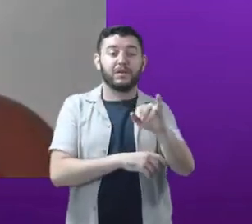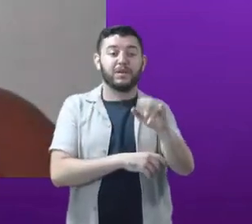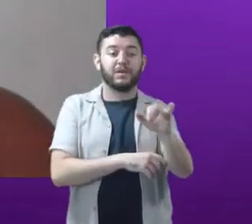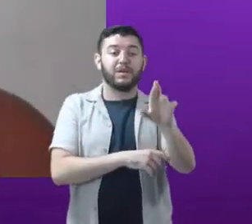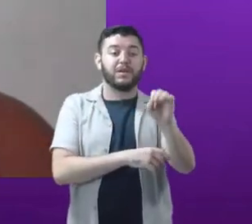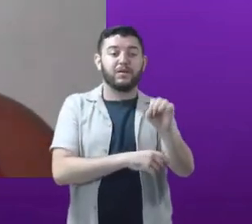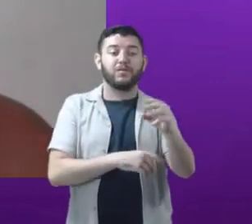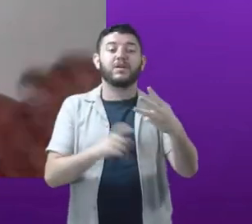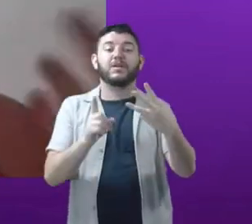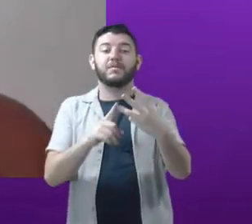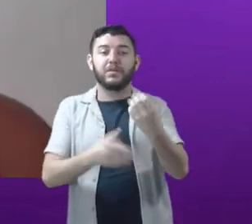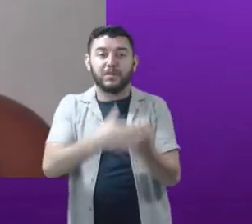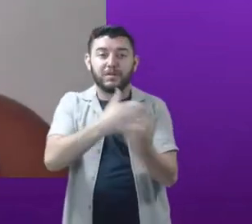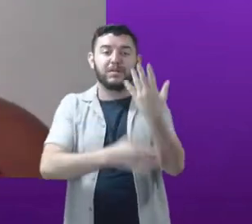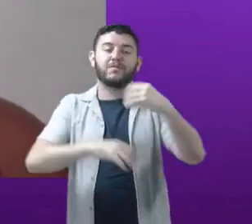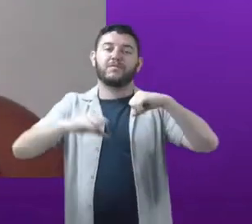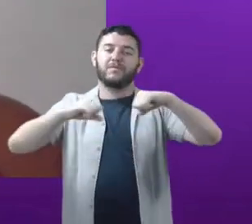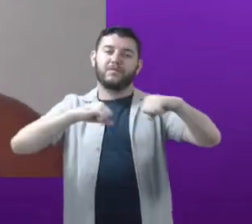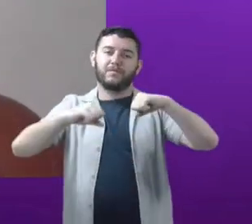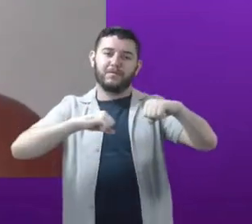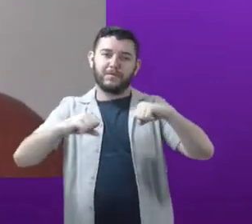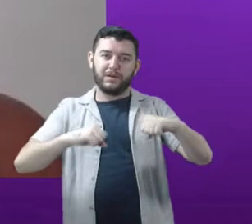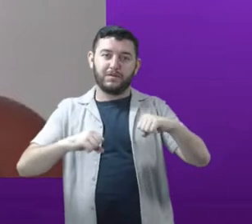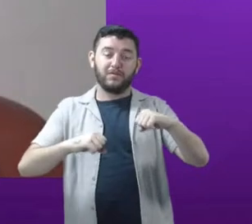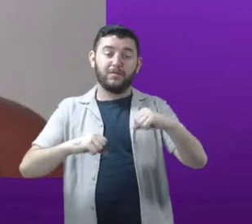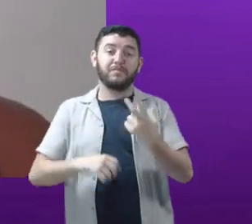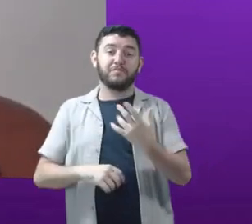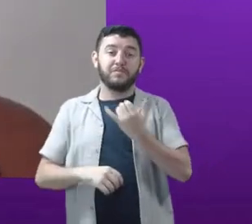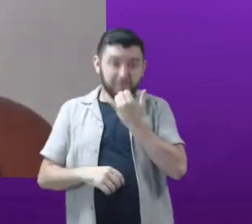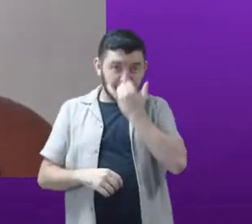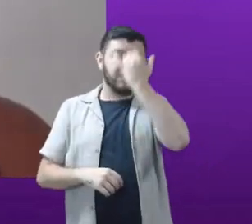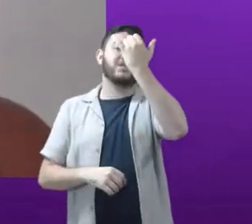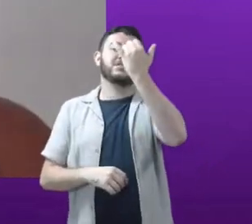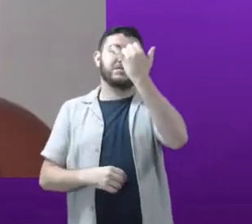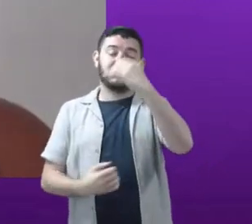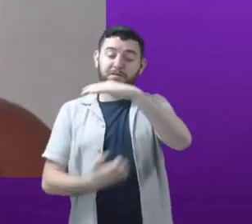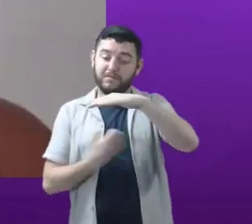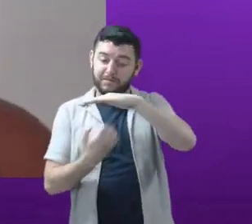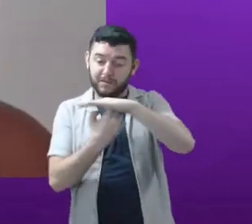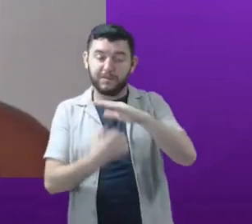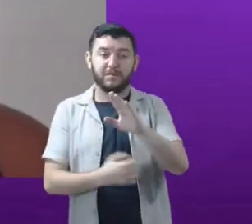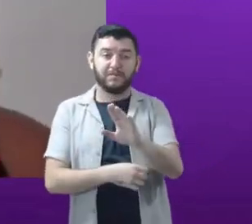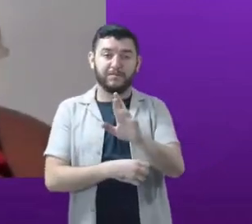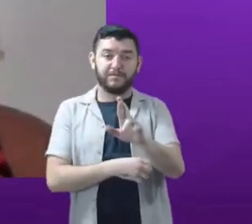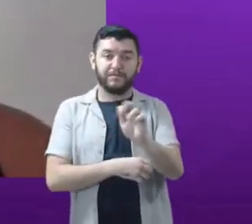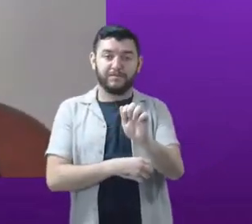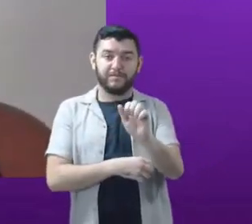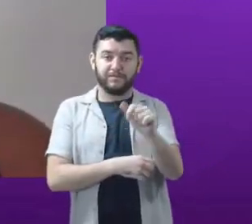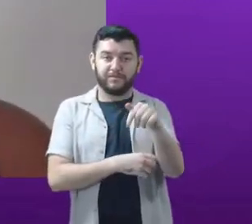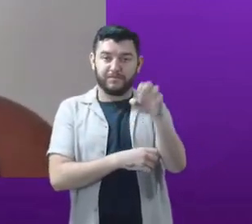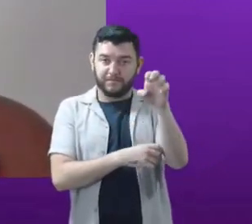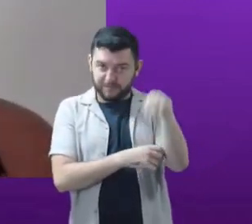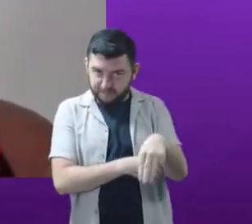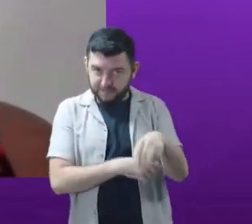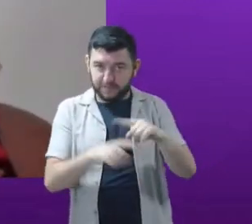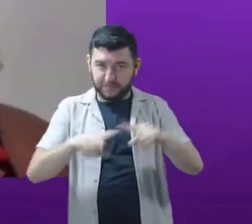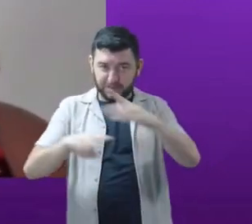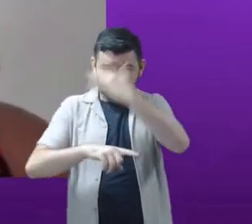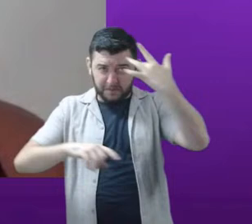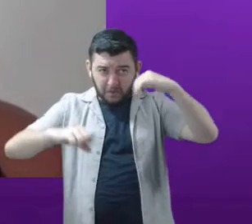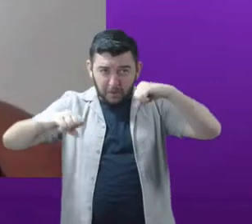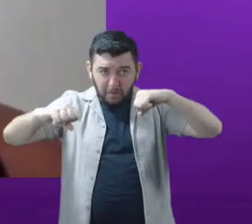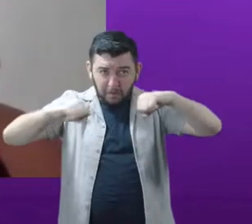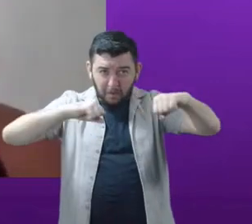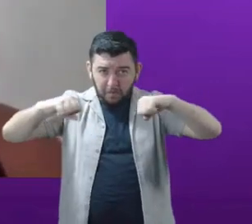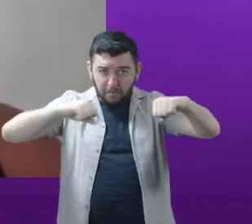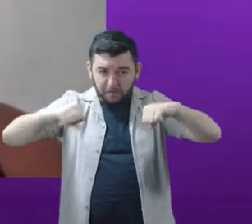Braskem. No entanto, as pessoas que estavam à frente desse movimento, a maioria, na verdade, não era de